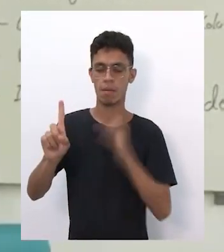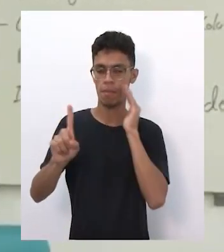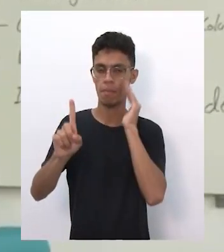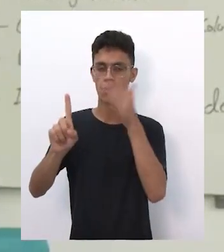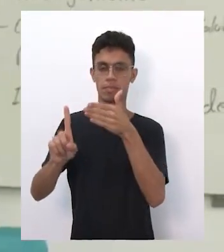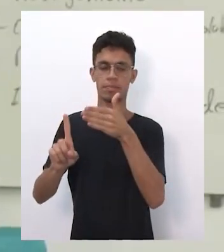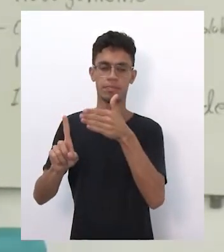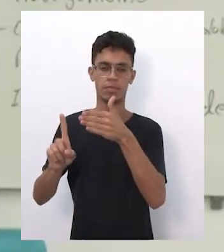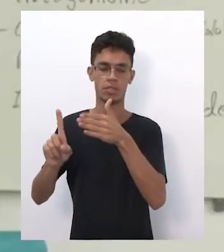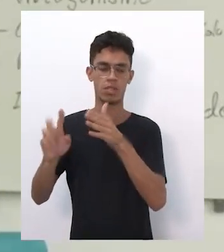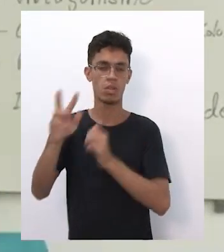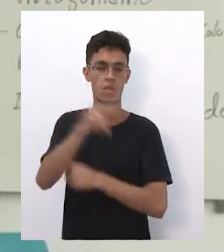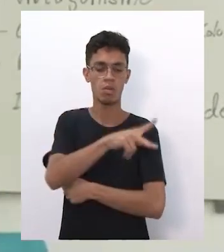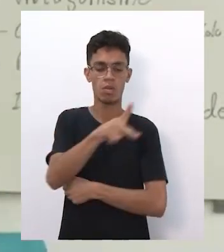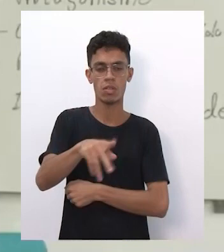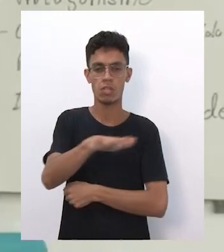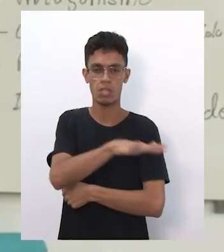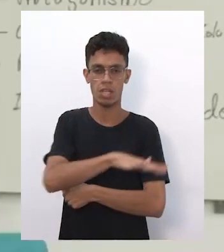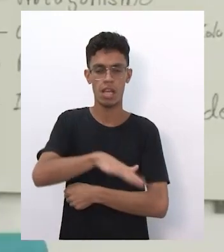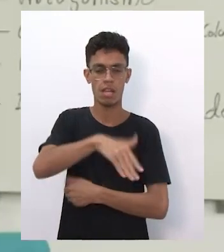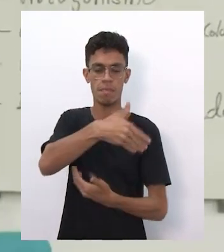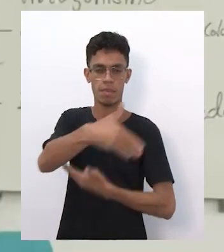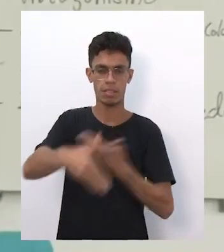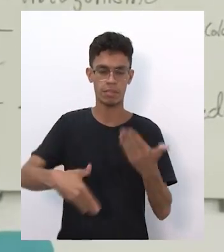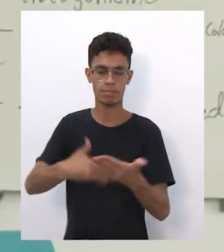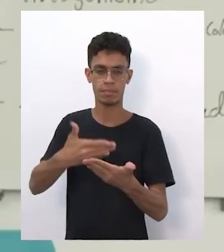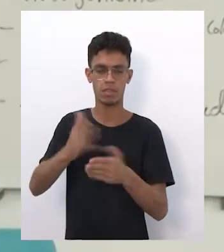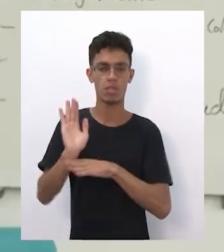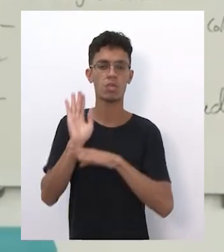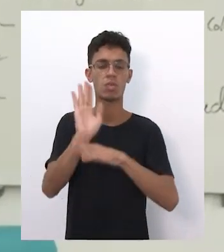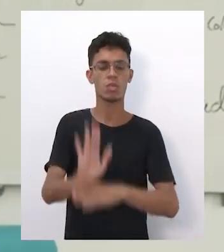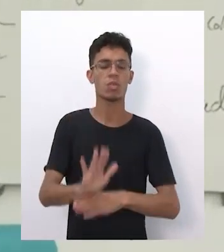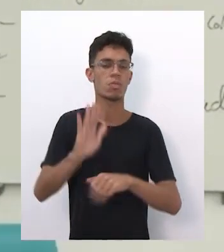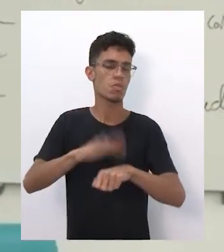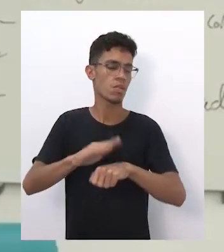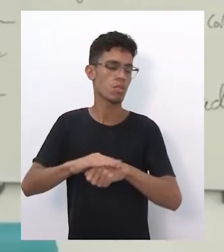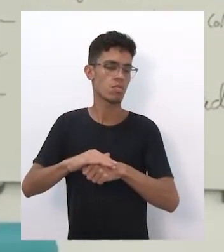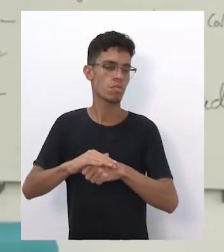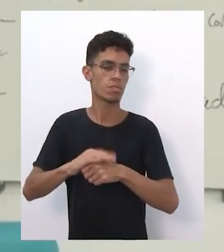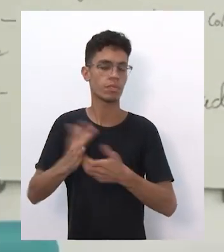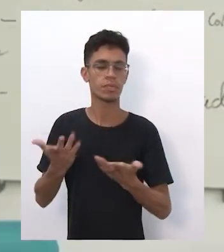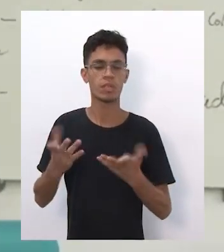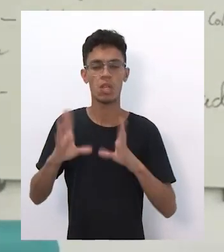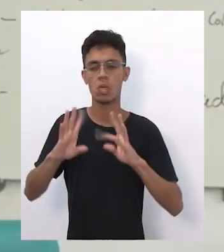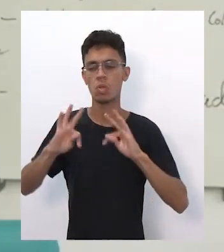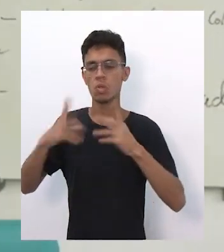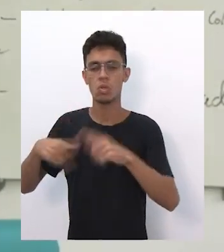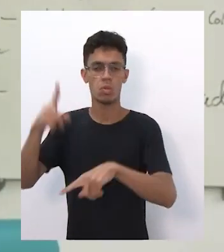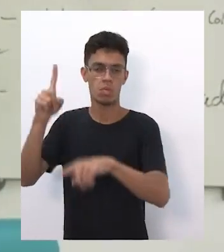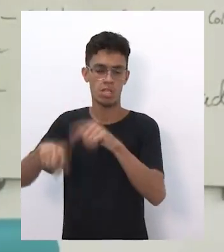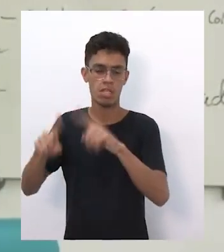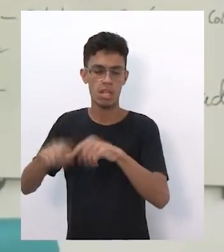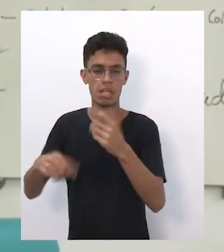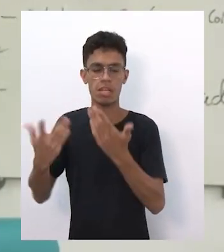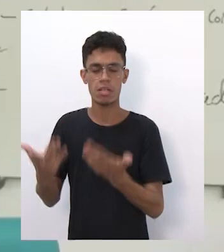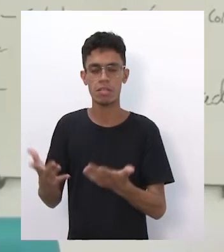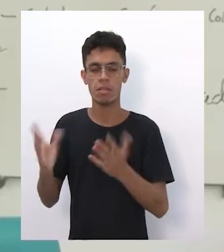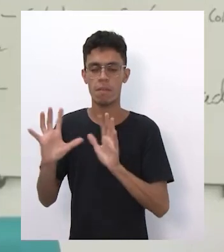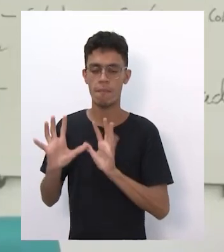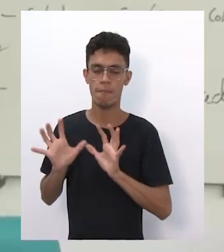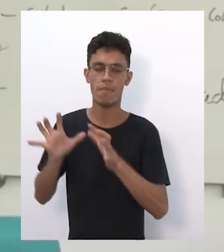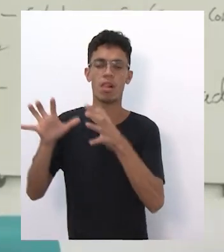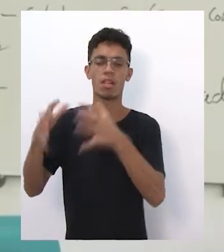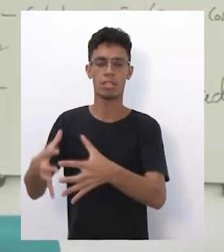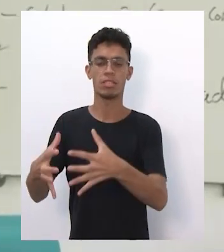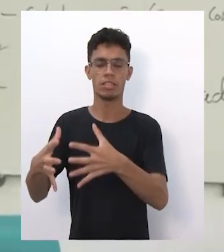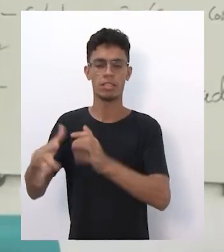ali. O professor medir esse trabalho. Tá? Então, tudo isso passa a ser um